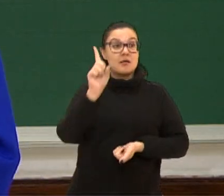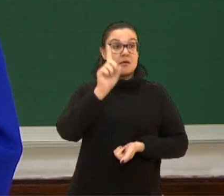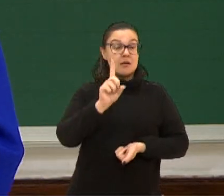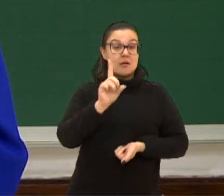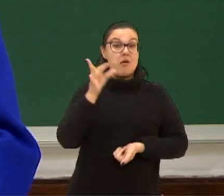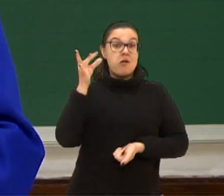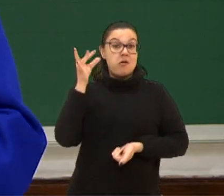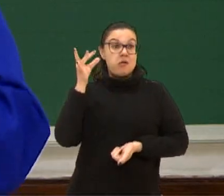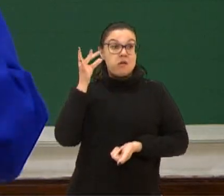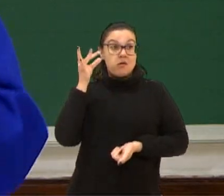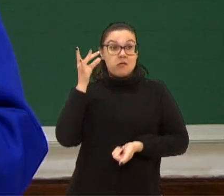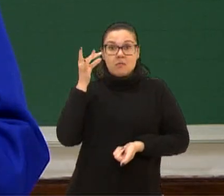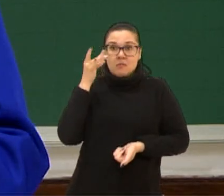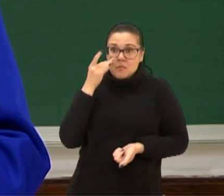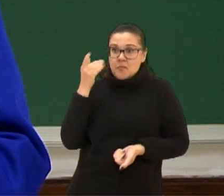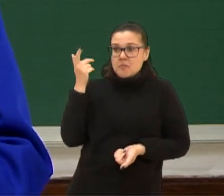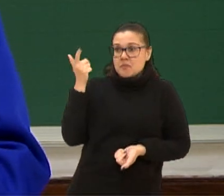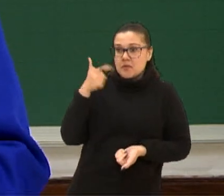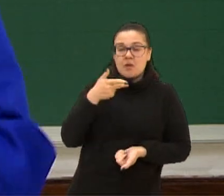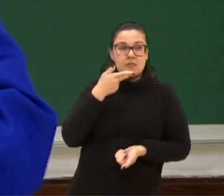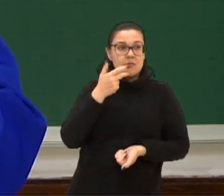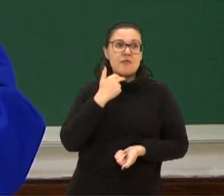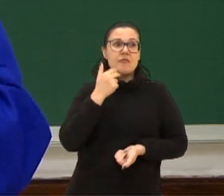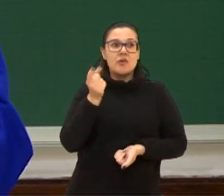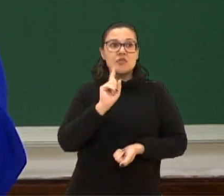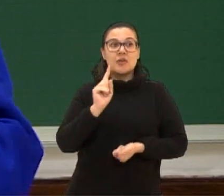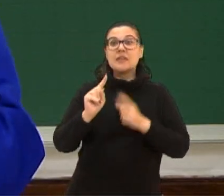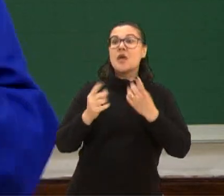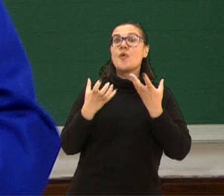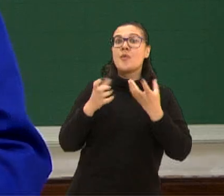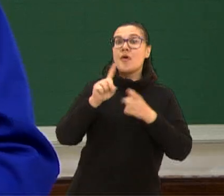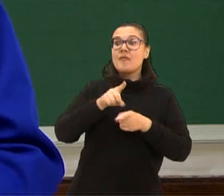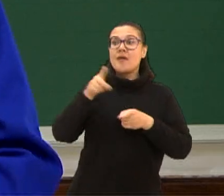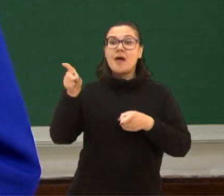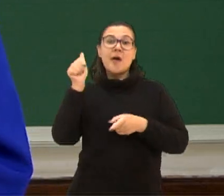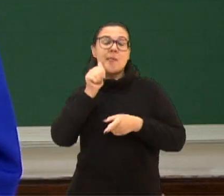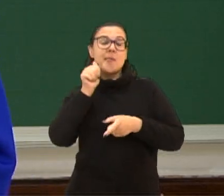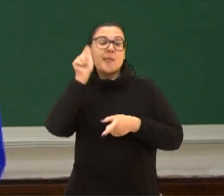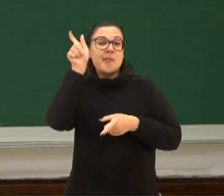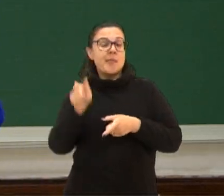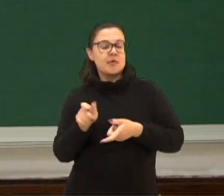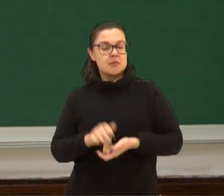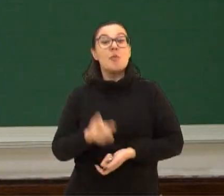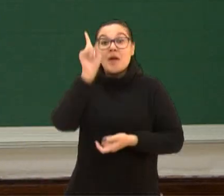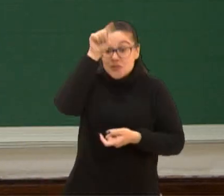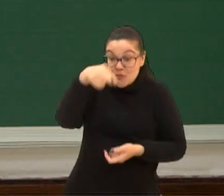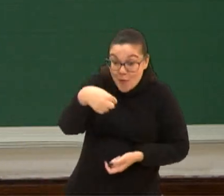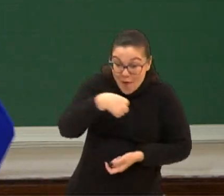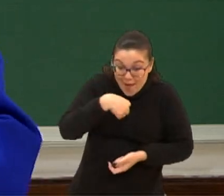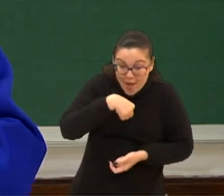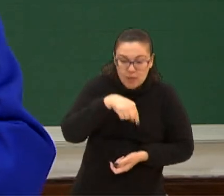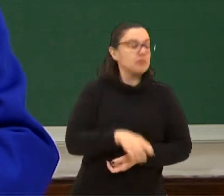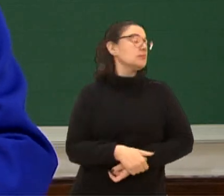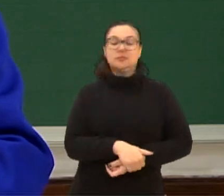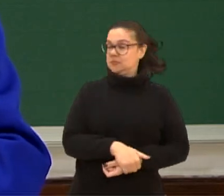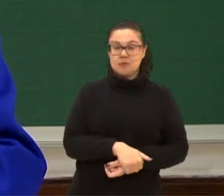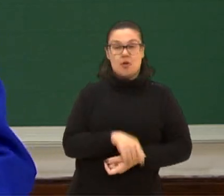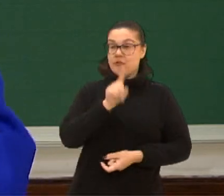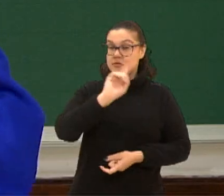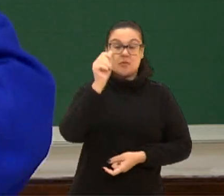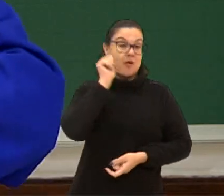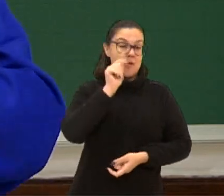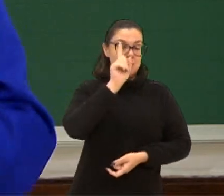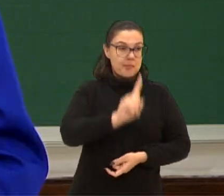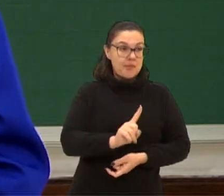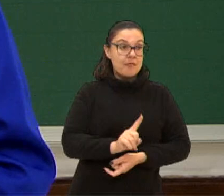né? E aí eu falei com a voz normal dela, não, eu quero falar com a moça. Daí eu falei, mas eu fiz a moça. Não, você não é a moça.